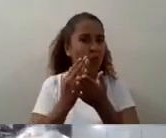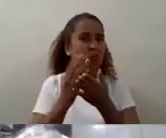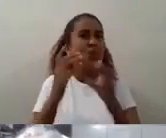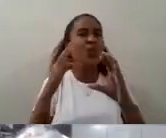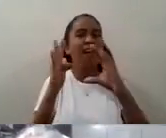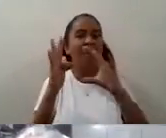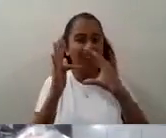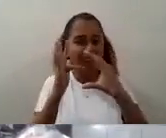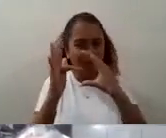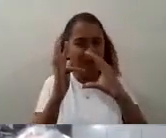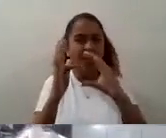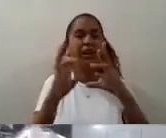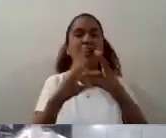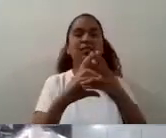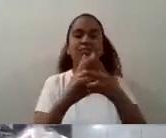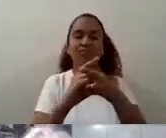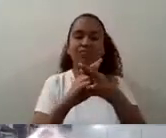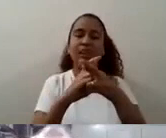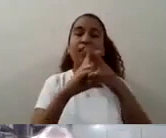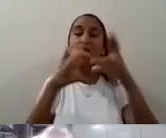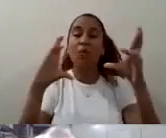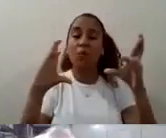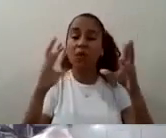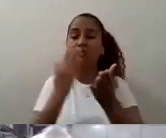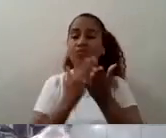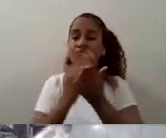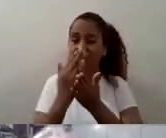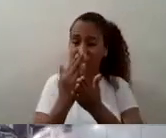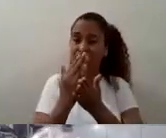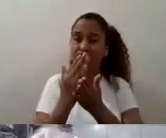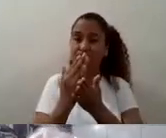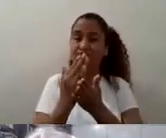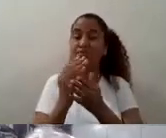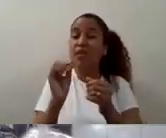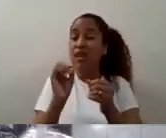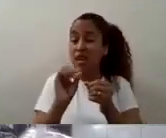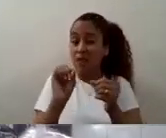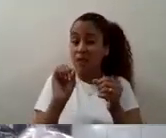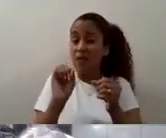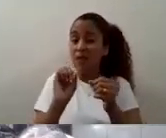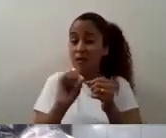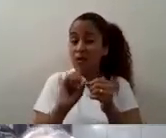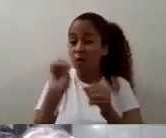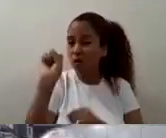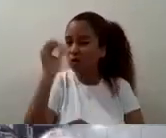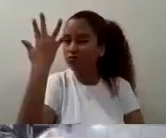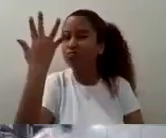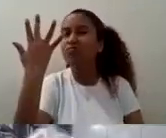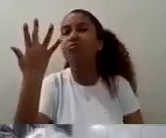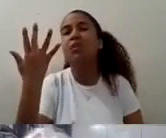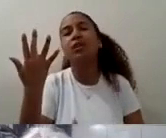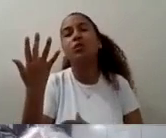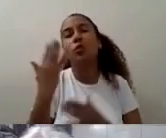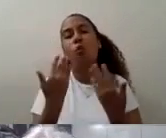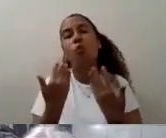ecumênica de evangelização era sonhada. E a realização desse projeto ambicioso e